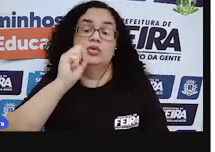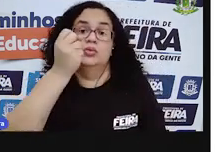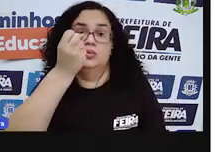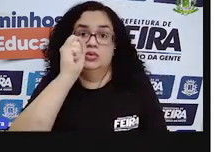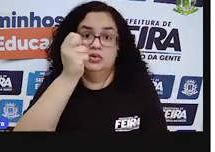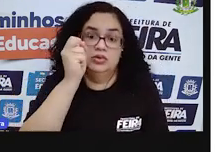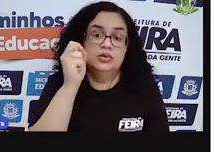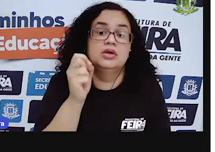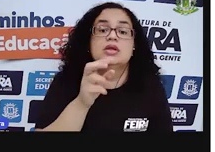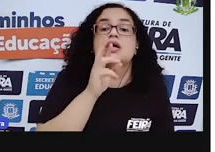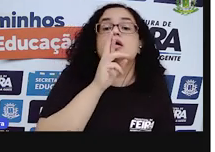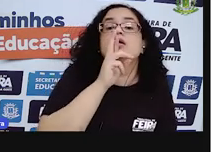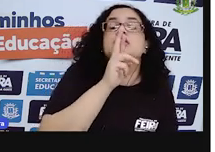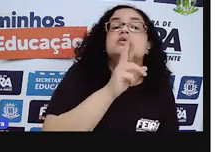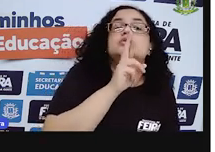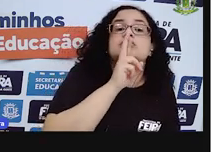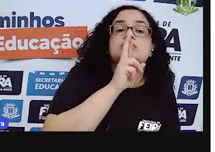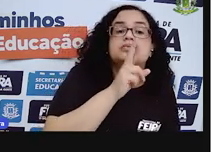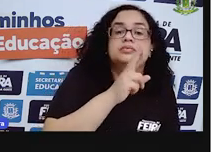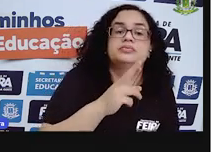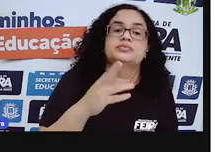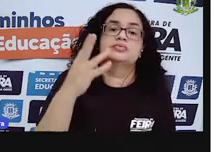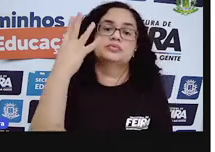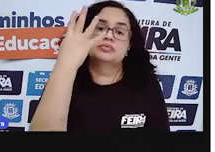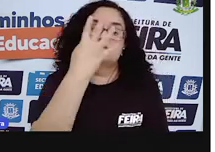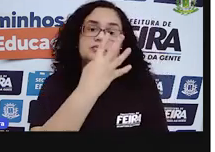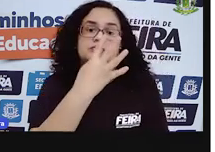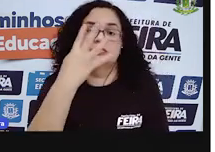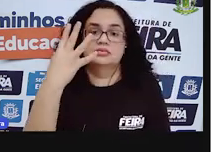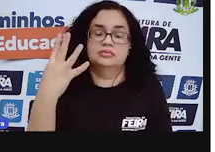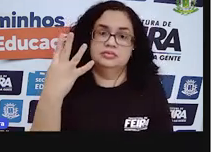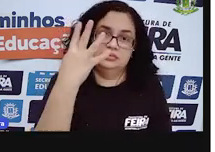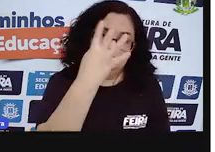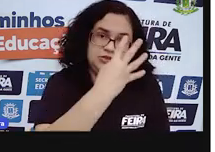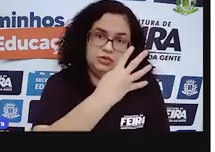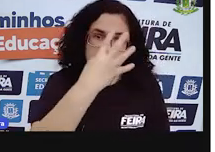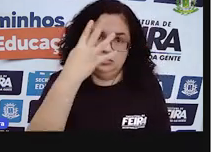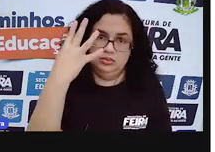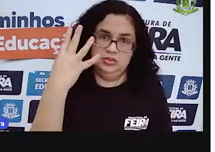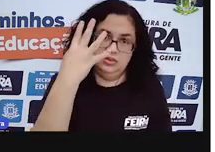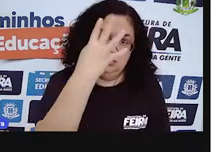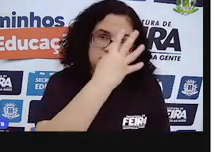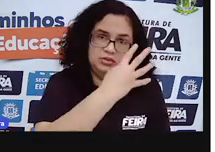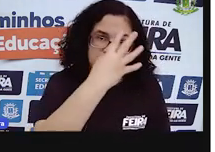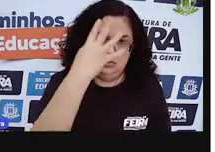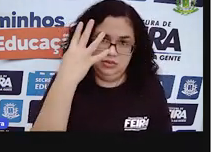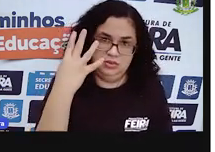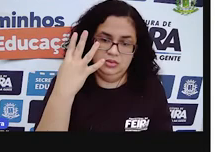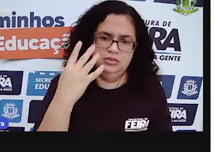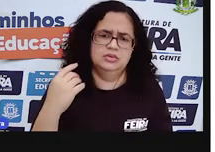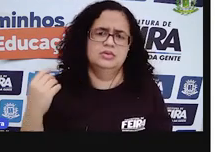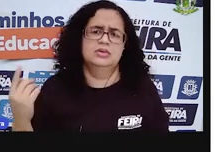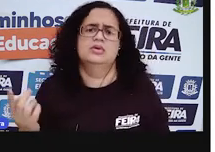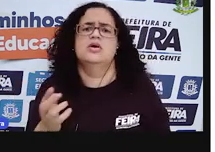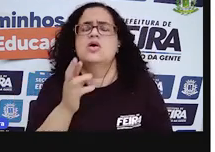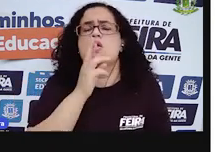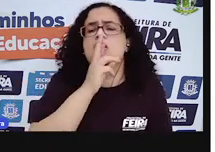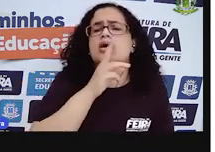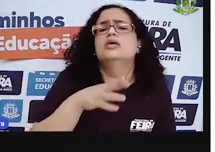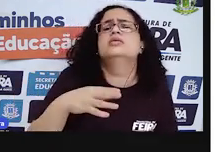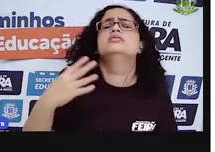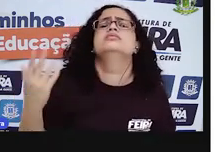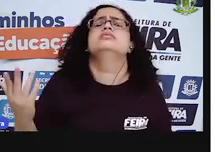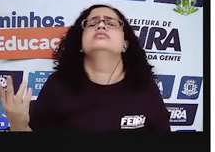88 e o resultado que vai aparecer aqui é 44 Esse é o